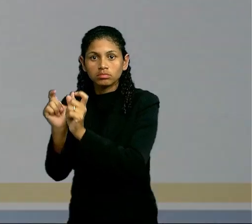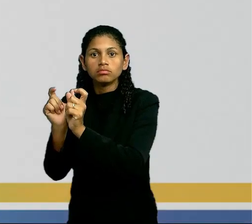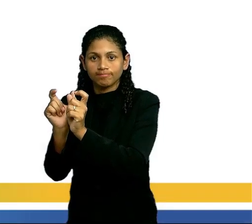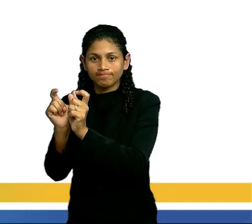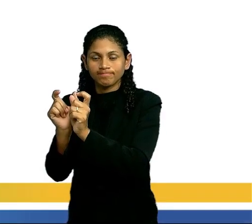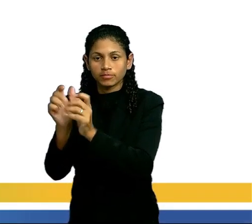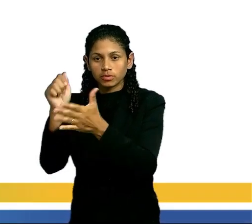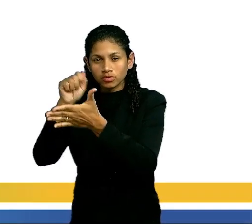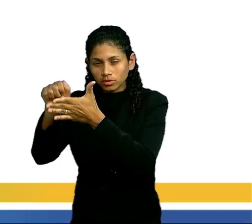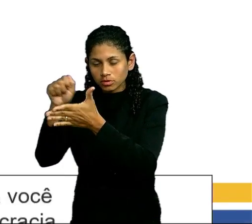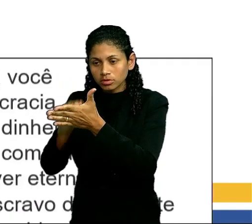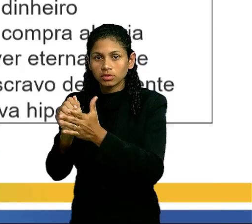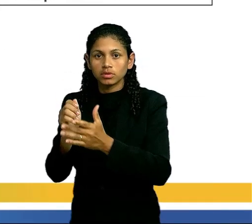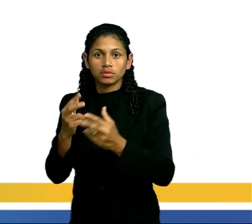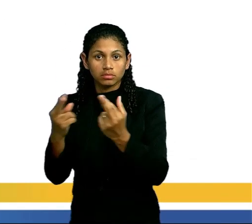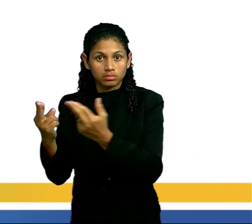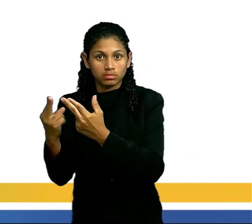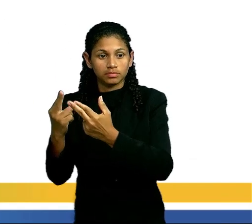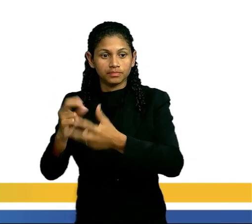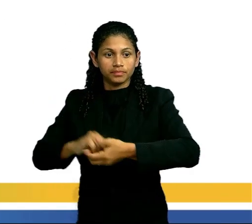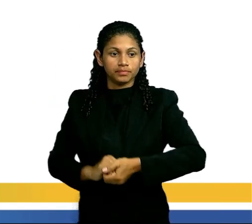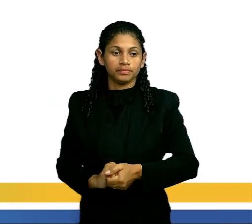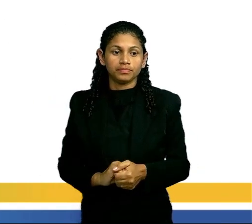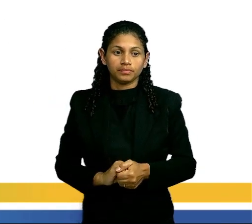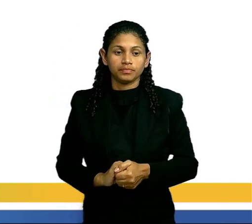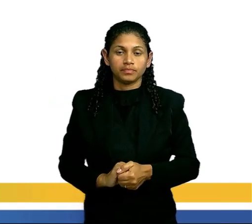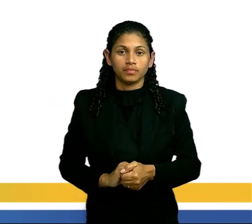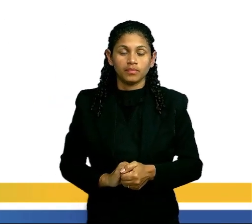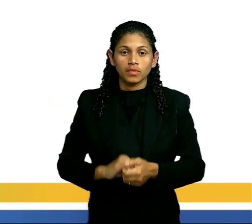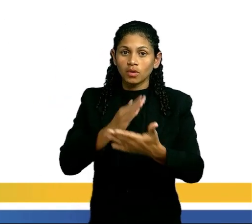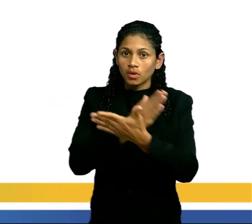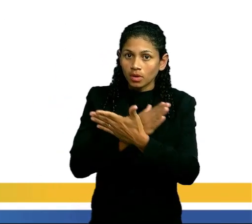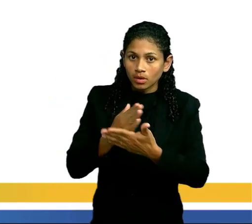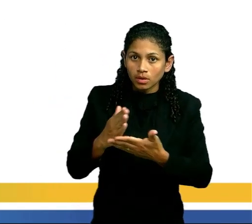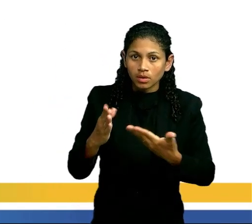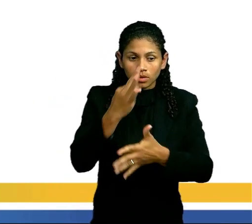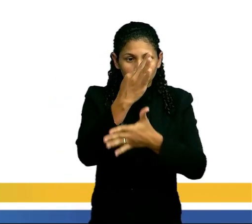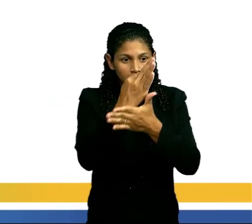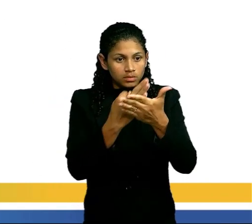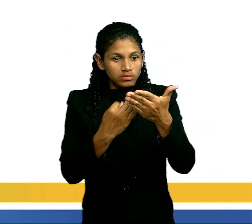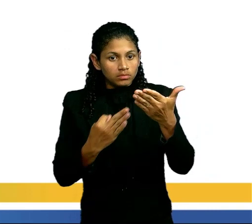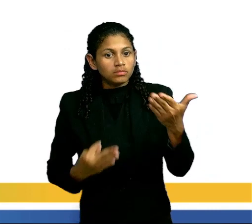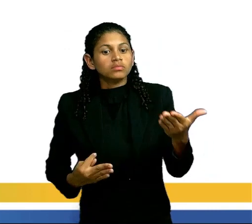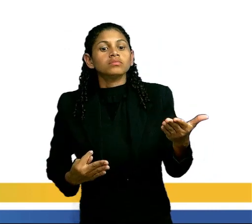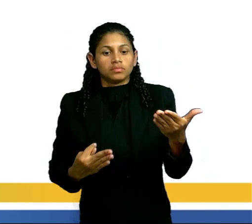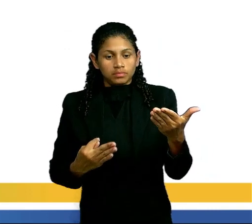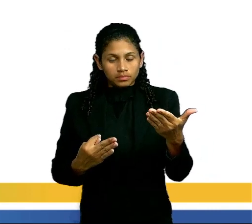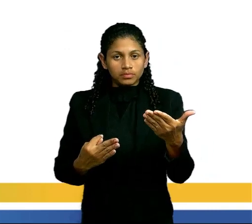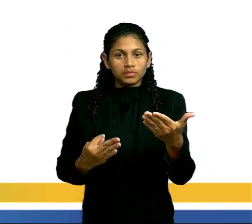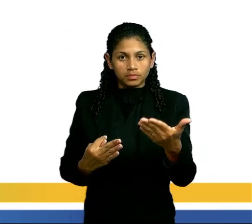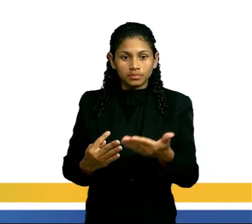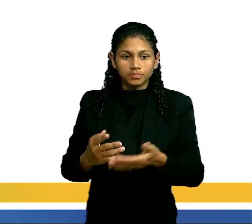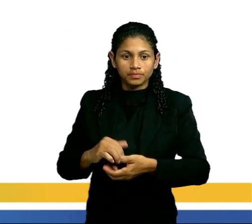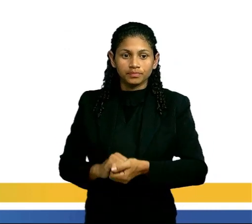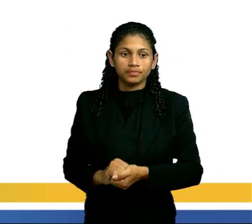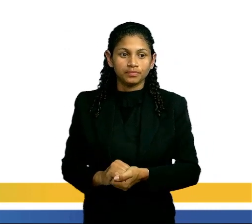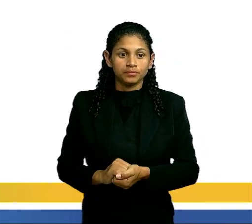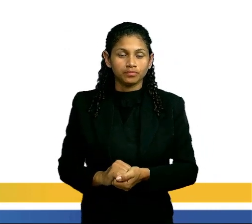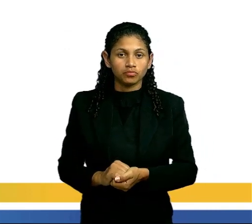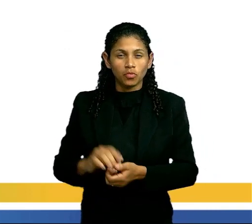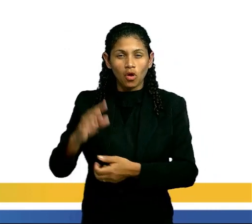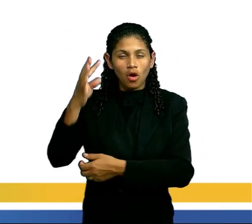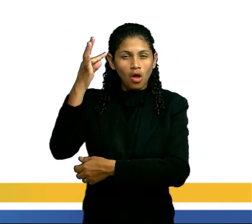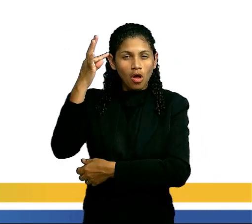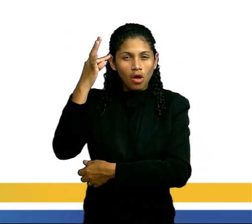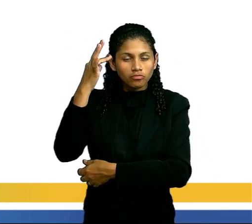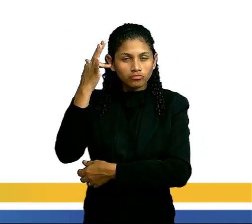forma, certo? Vamos começar com esse texto aí de Chico Buarque, Filosofia, é uma